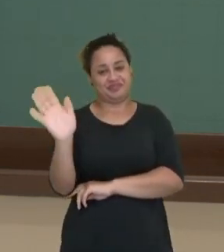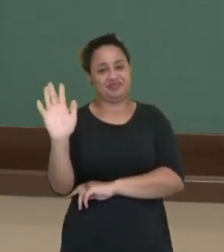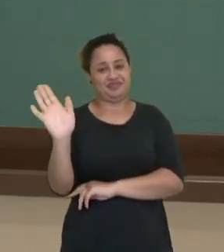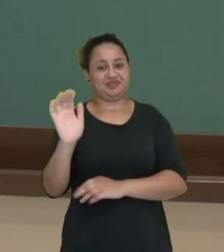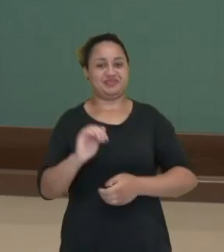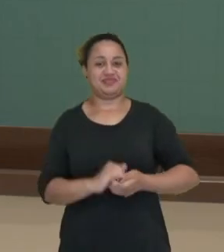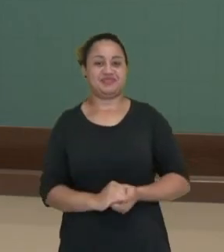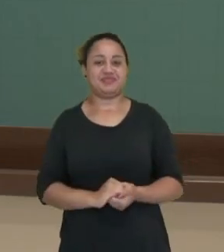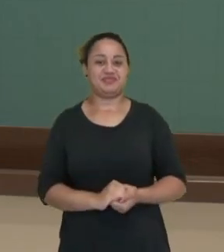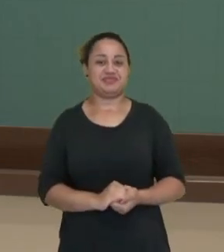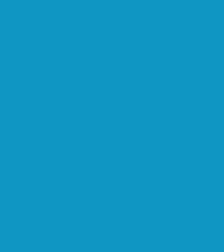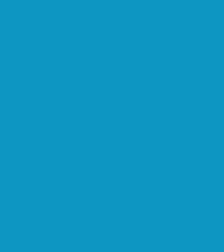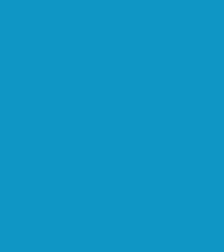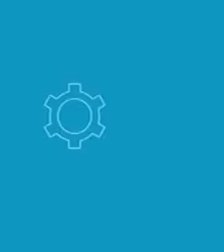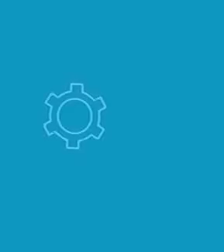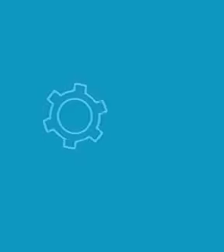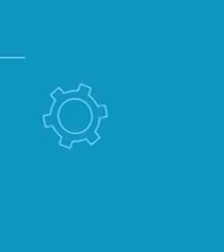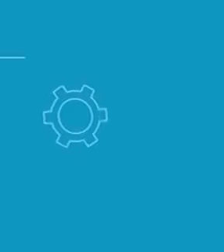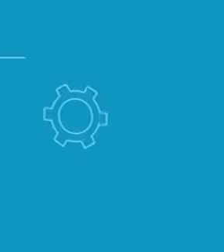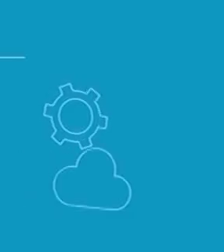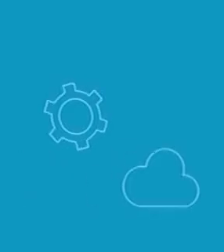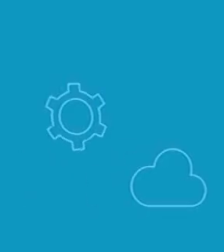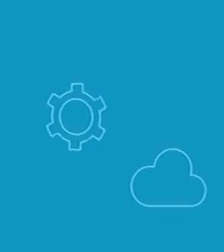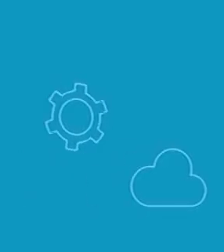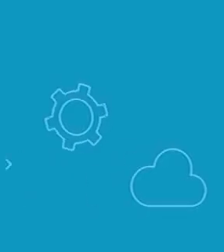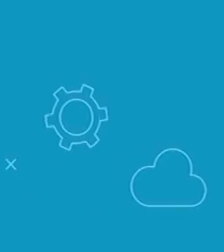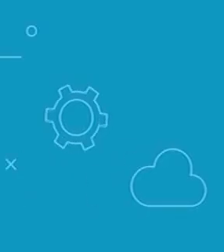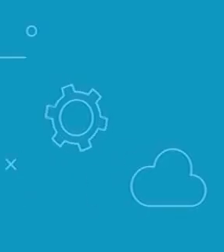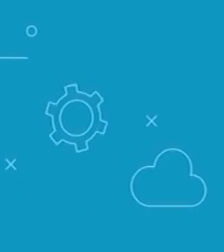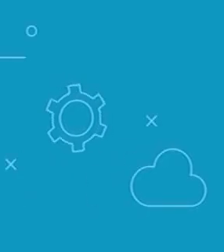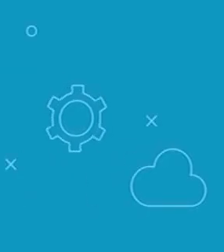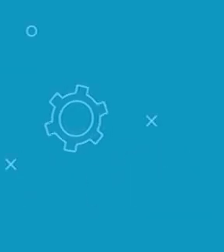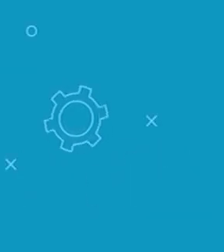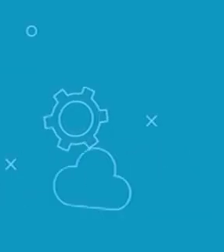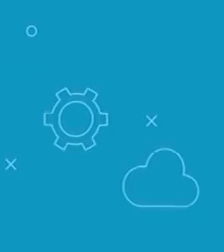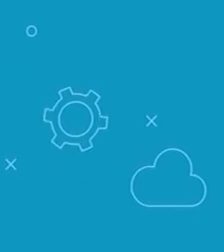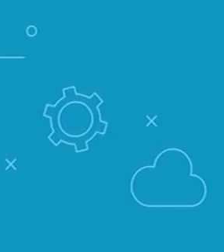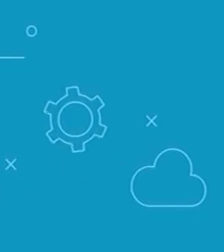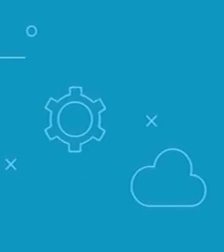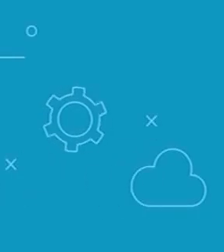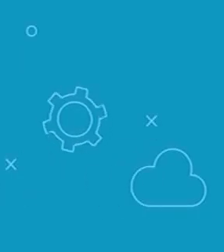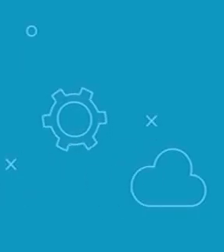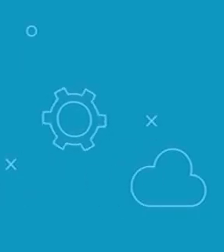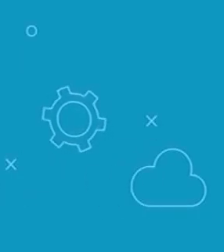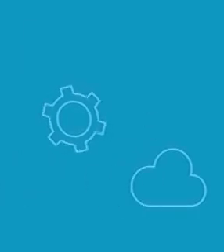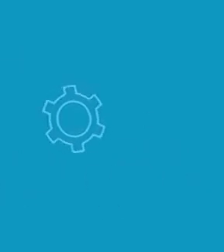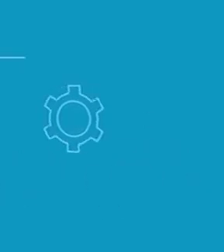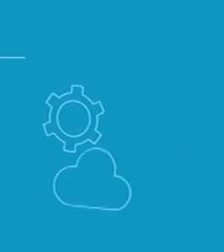breve, pessoal.